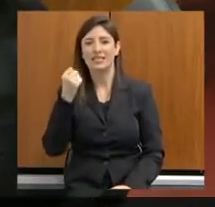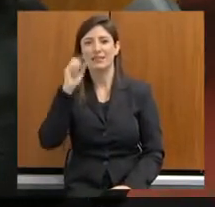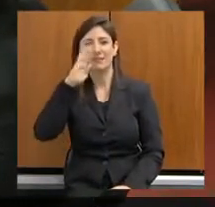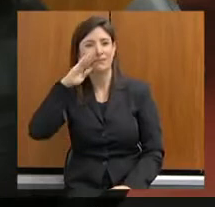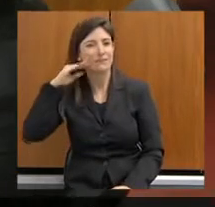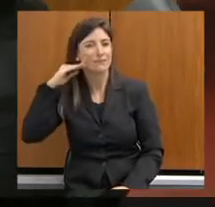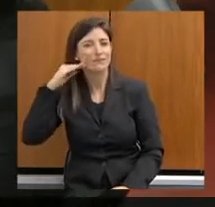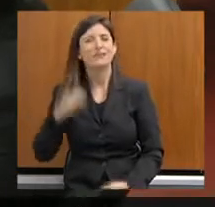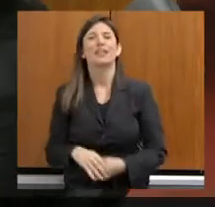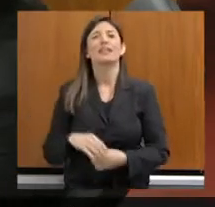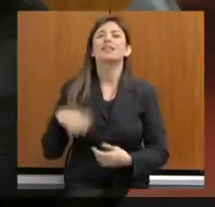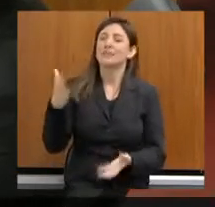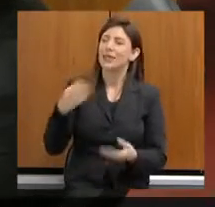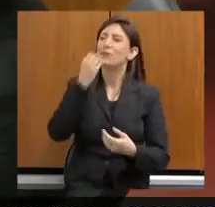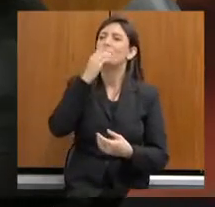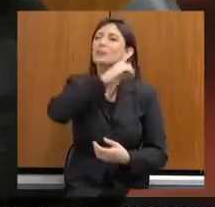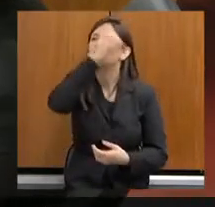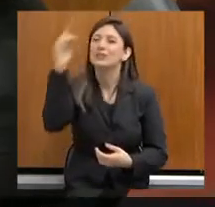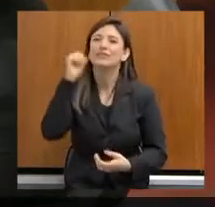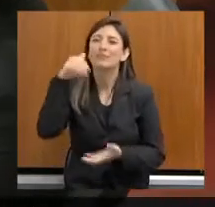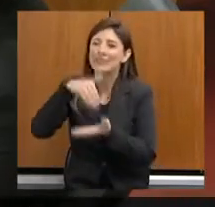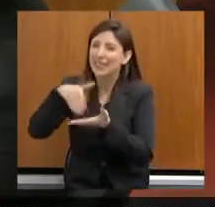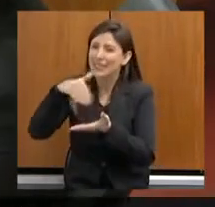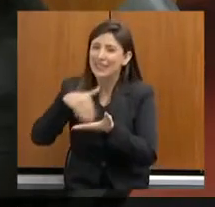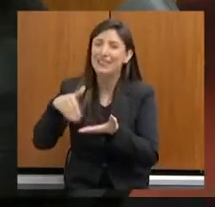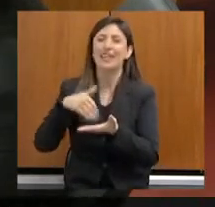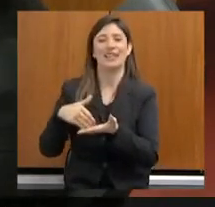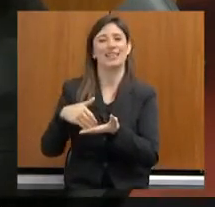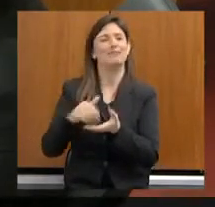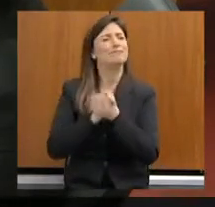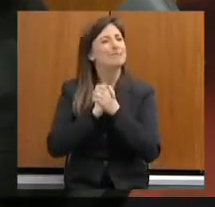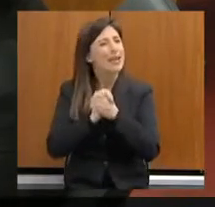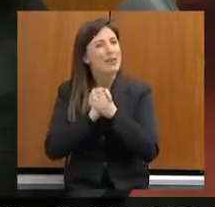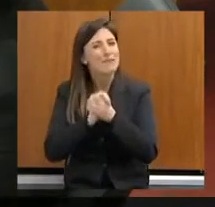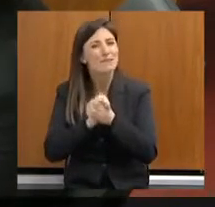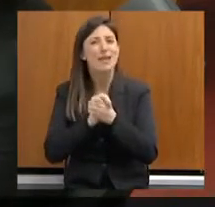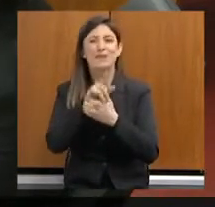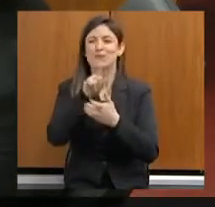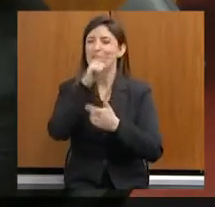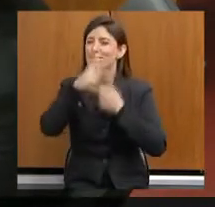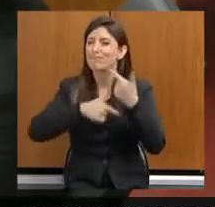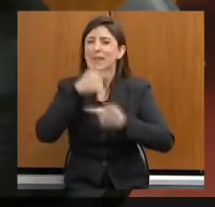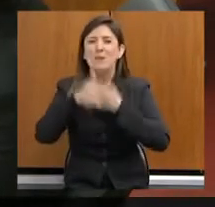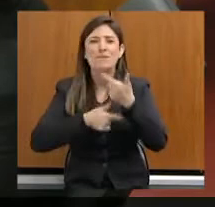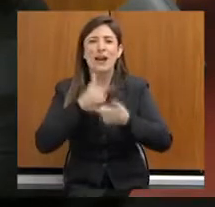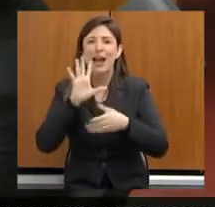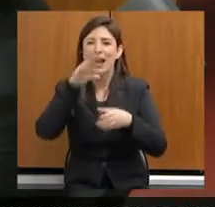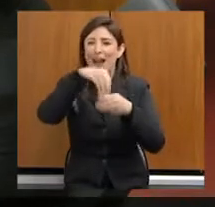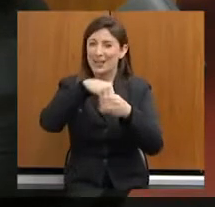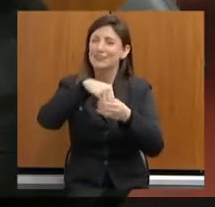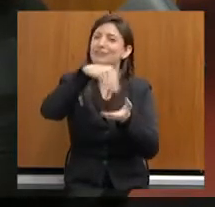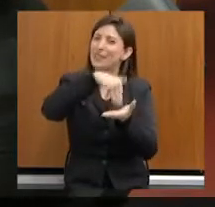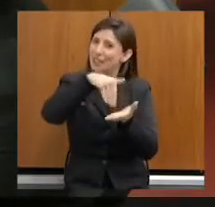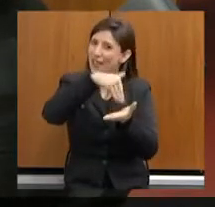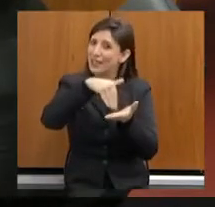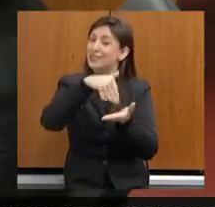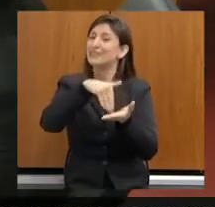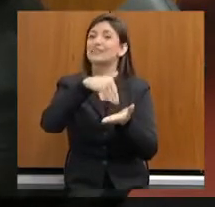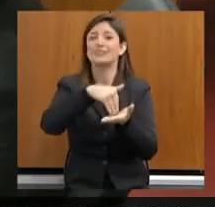Bom dia Parabéns pelo trabalho que a senhora desenvolve à frente da secretaria